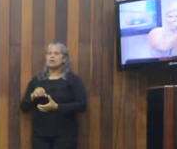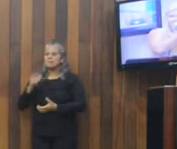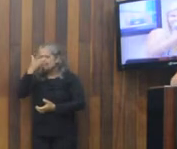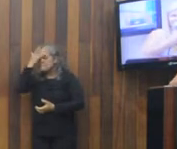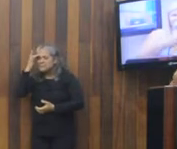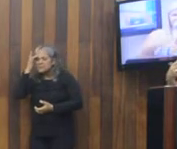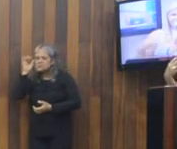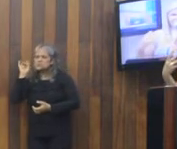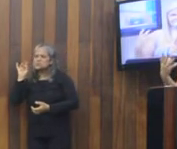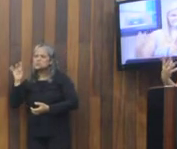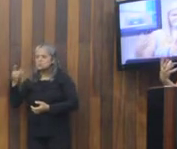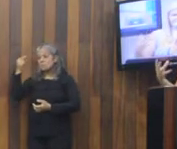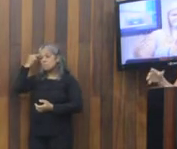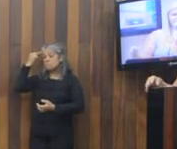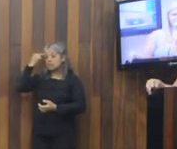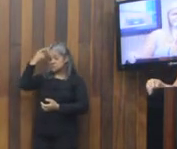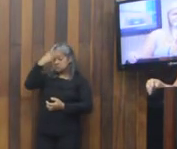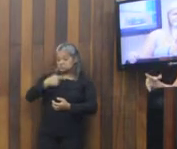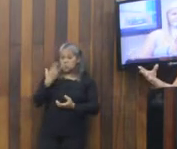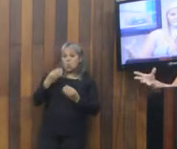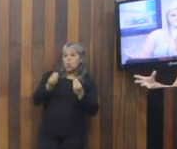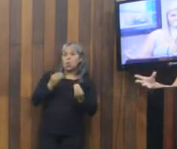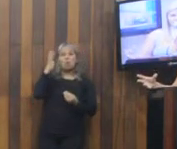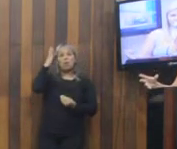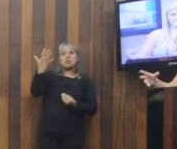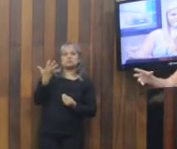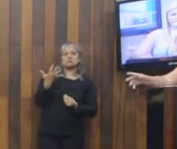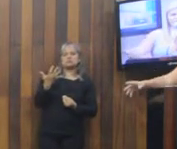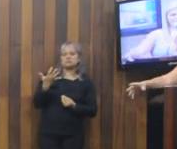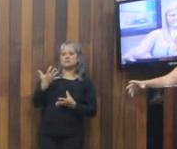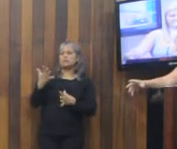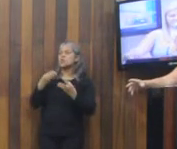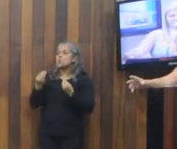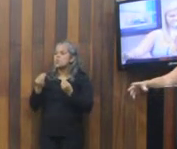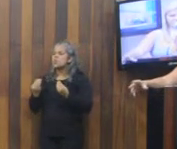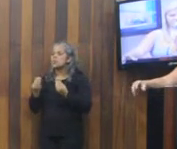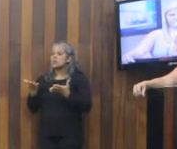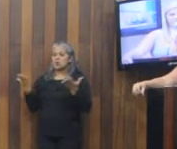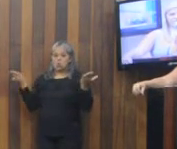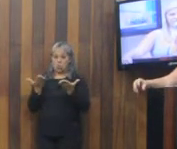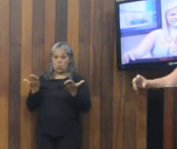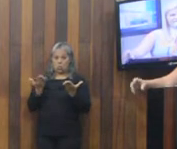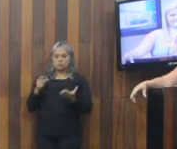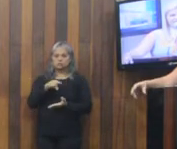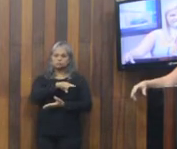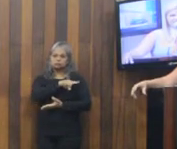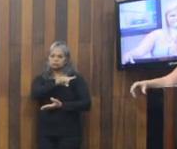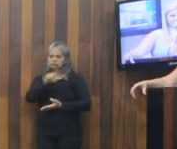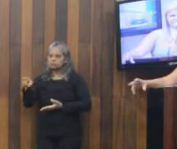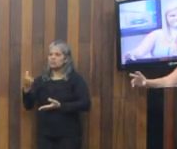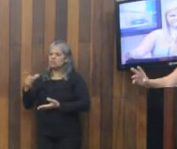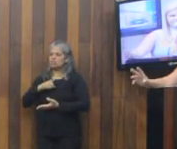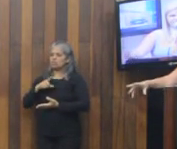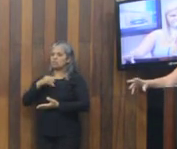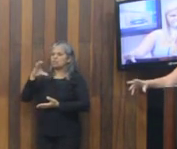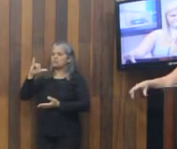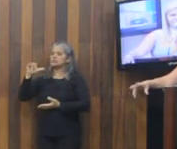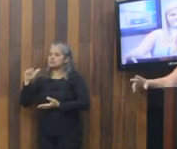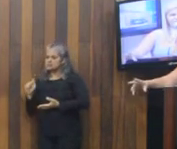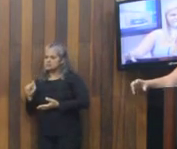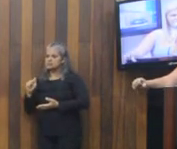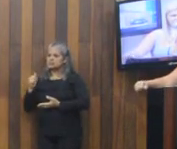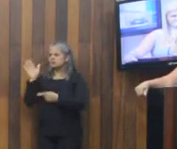problemas na empresa e você não está vendo é como. Então eu diria para vocês, hoje você tem uma CIA que te dá uma